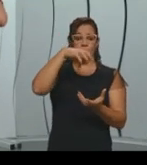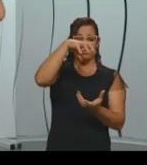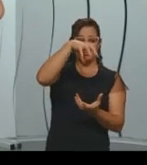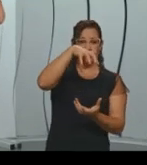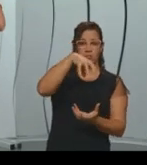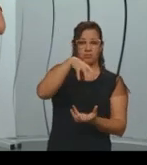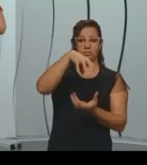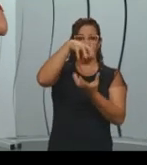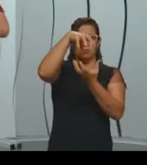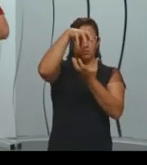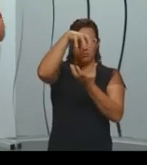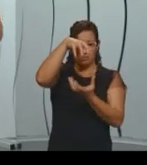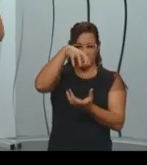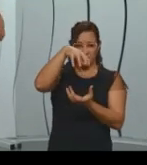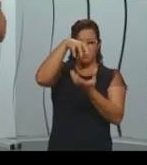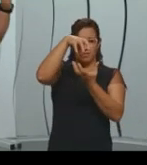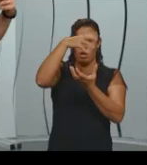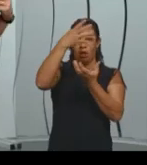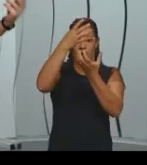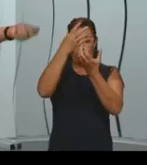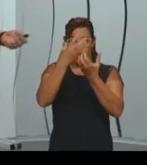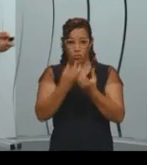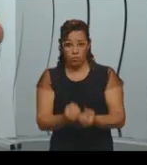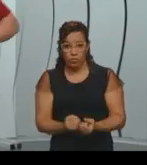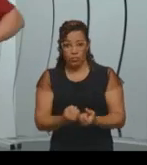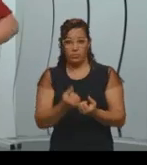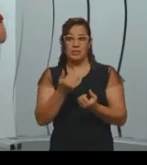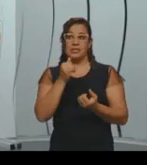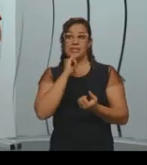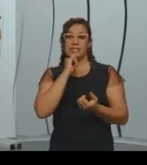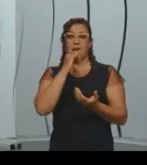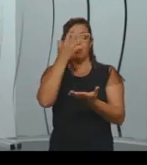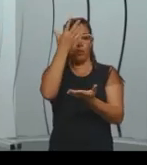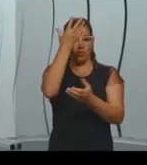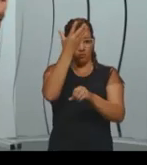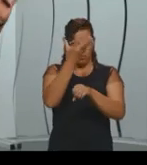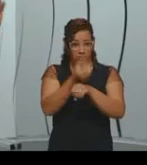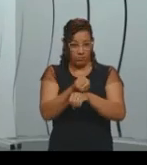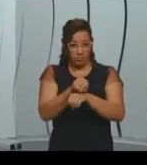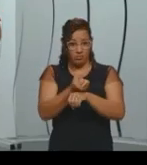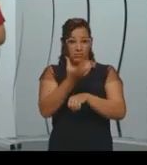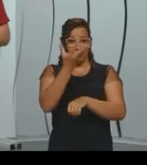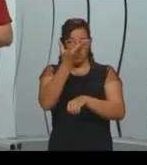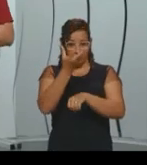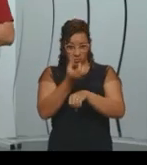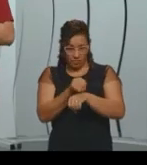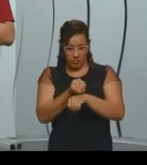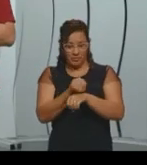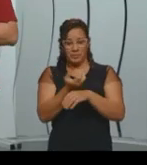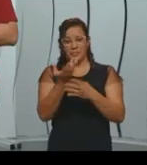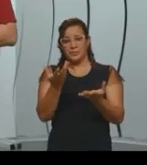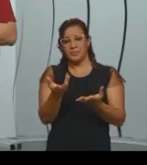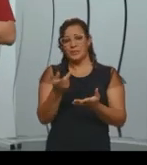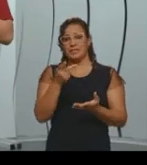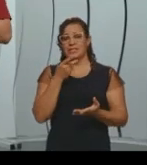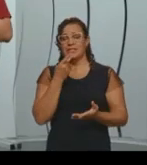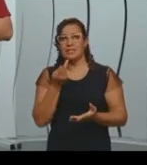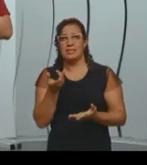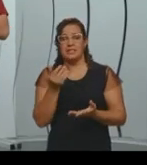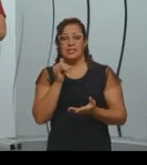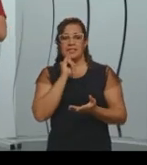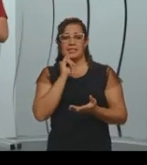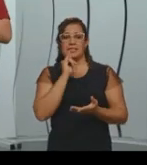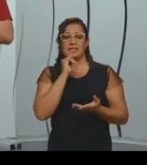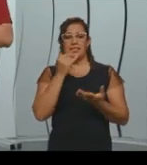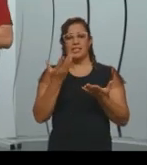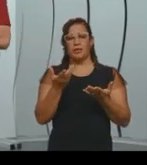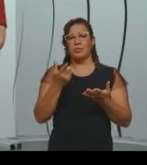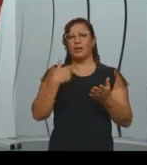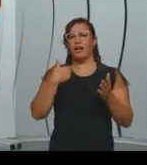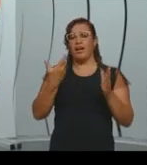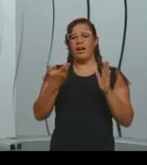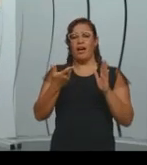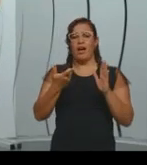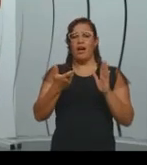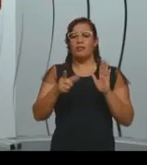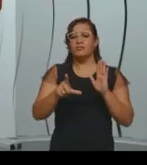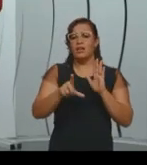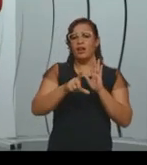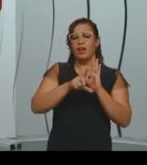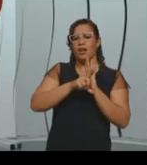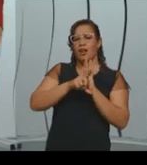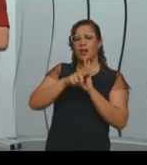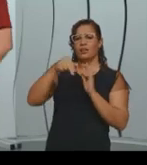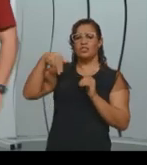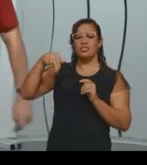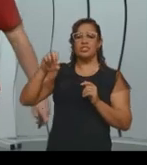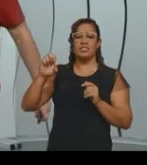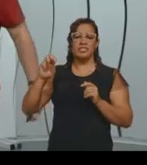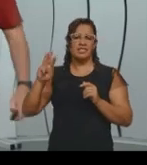sejam puxados para baixo. Isso a gente até vai discutir mais para frente, quando formos falar de lei de Newton, essas coisas, tá?